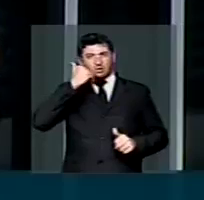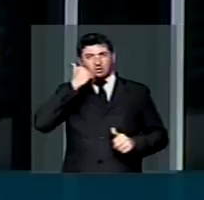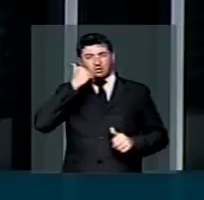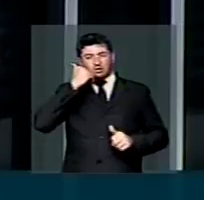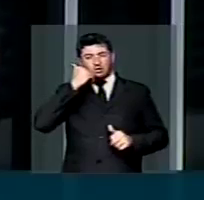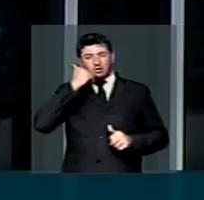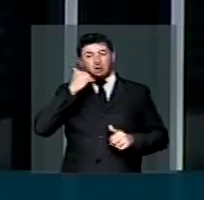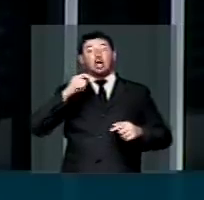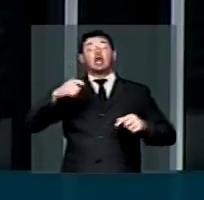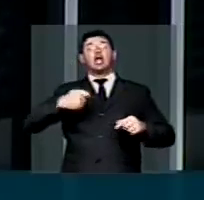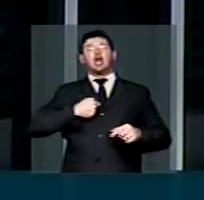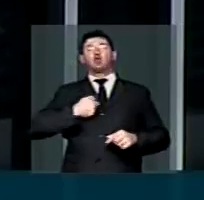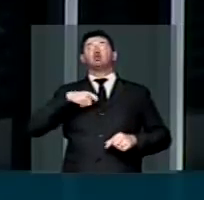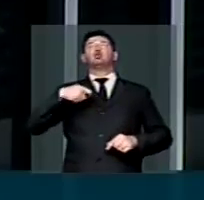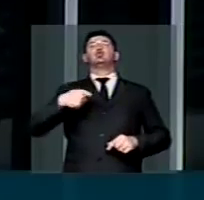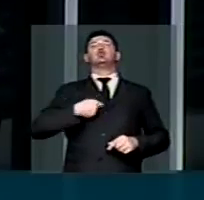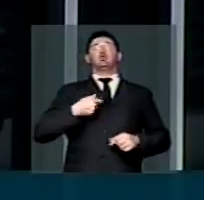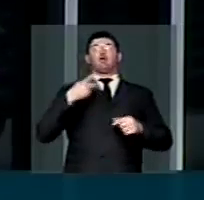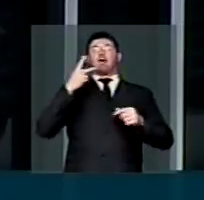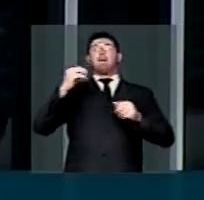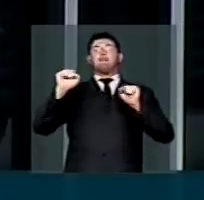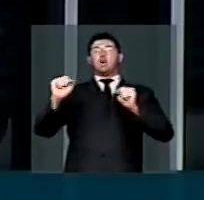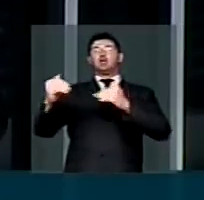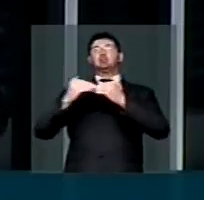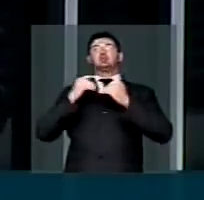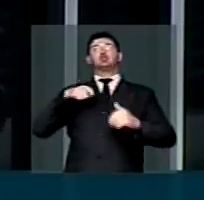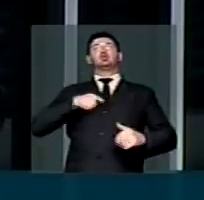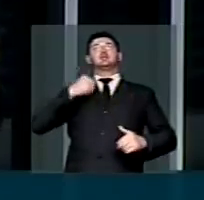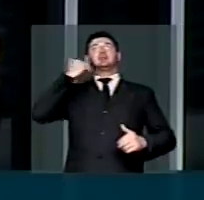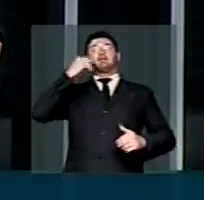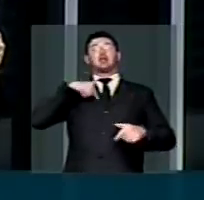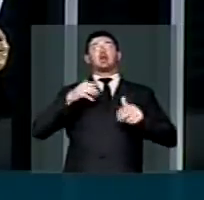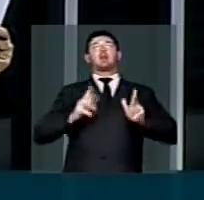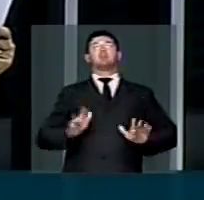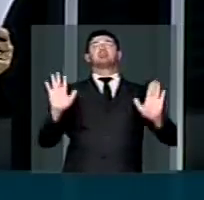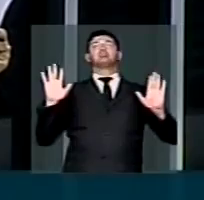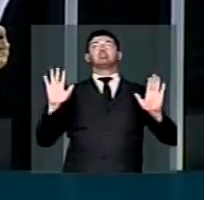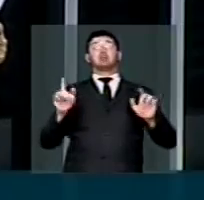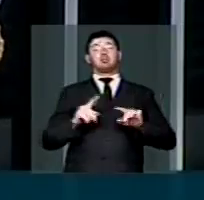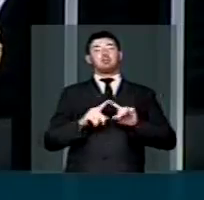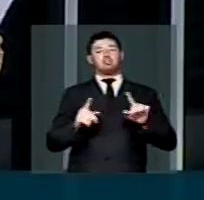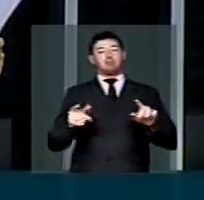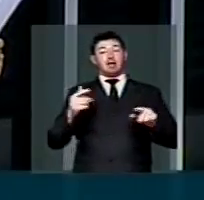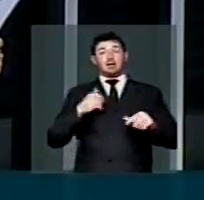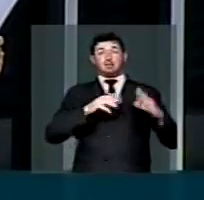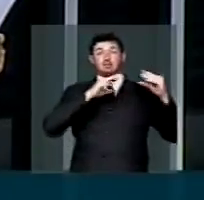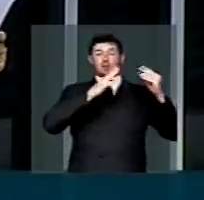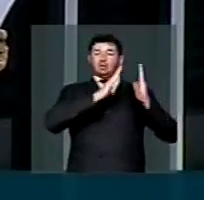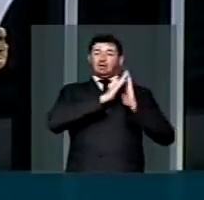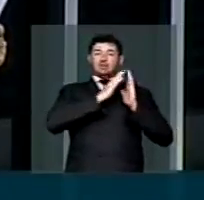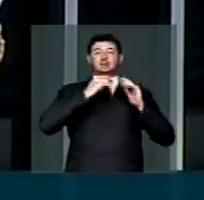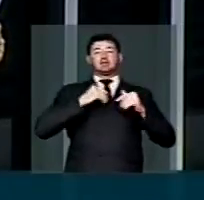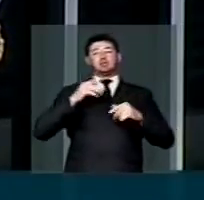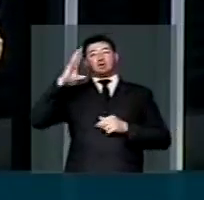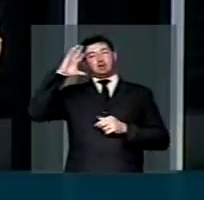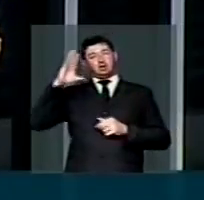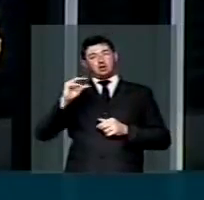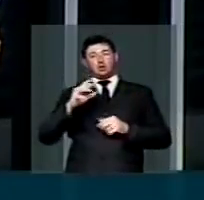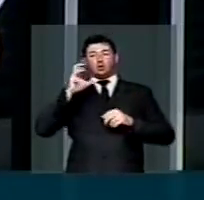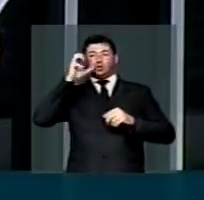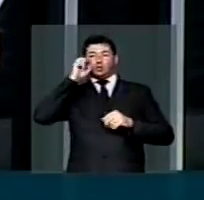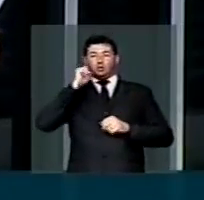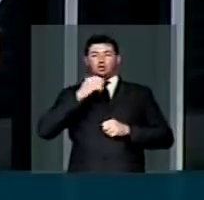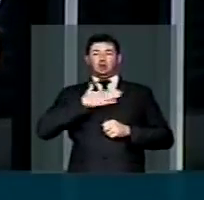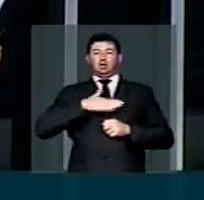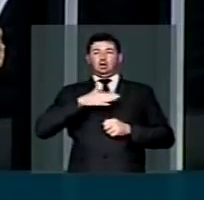safado, eu prefiro assim ser chamado, contanto que possa deitar-me em meu travesseiro e dormir um